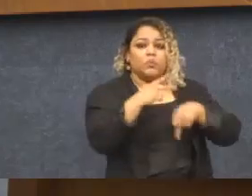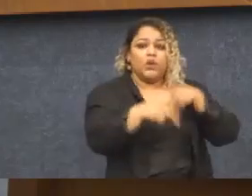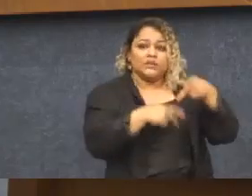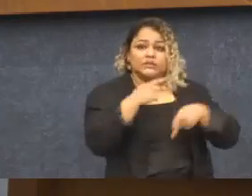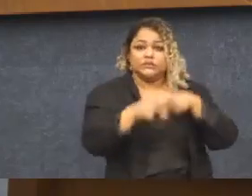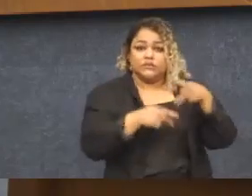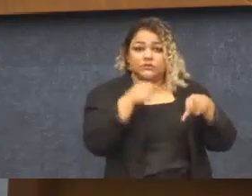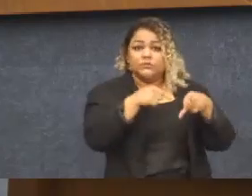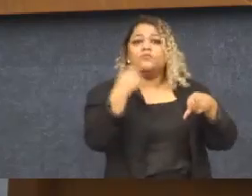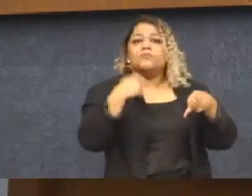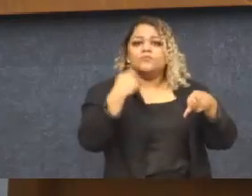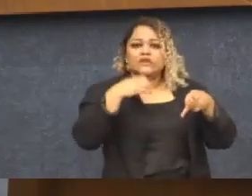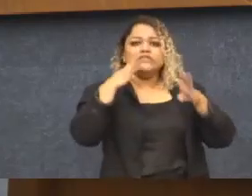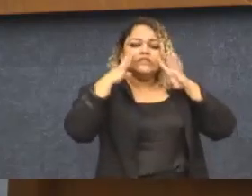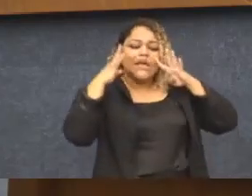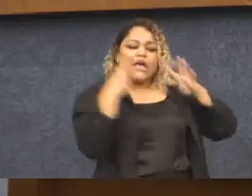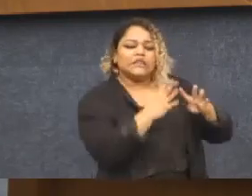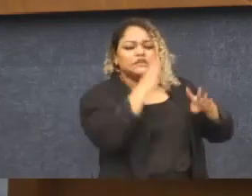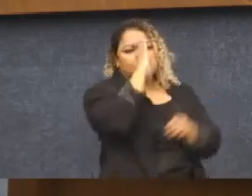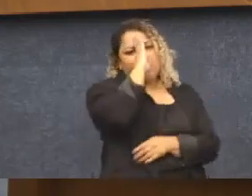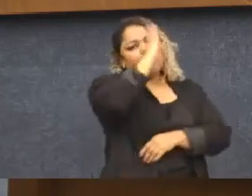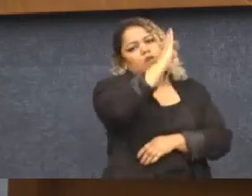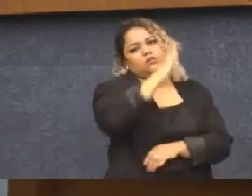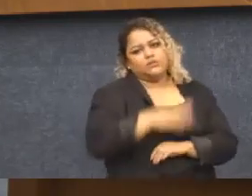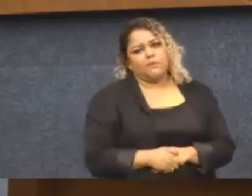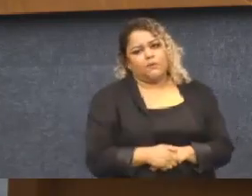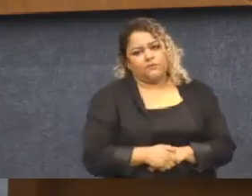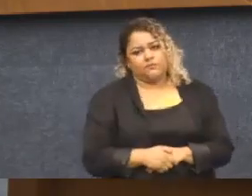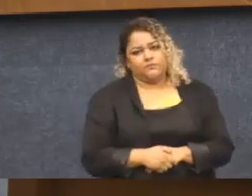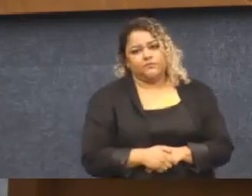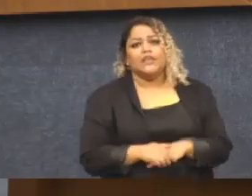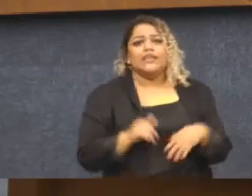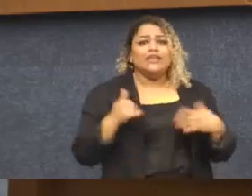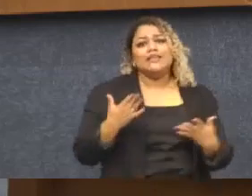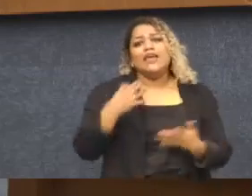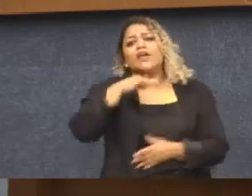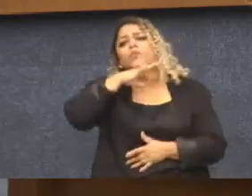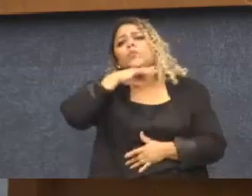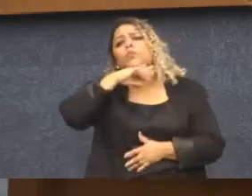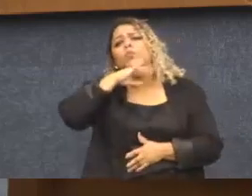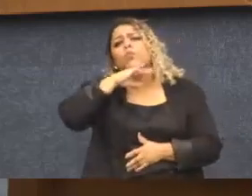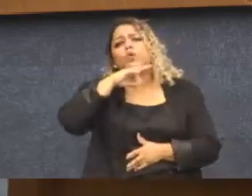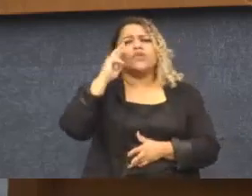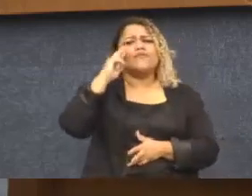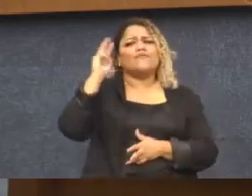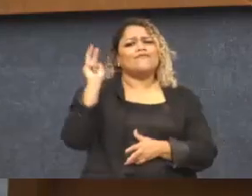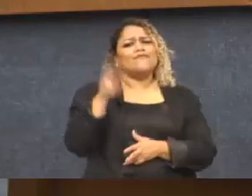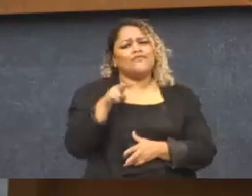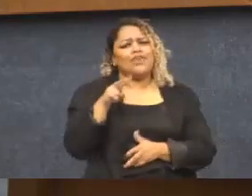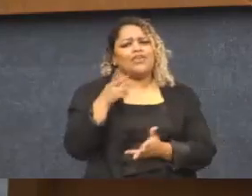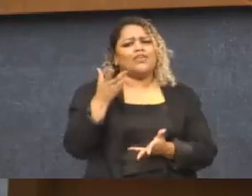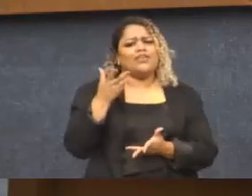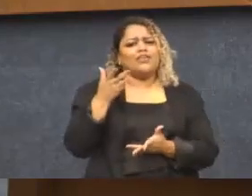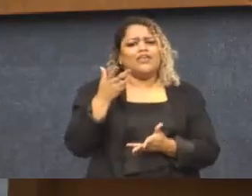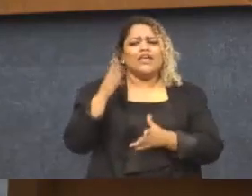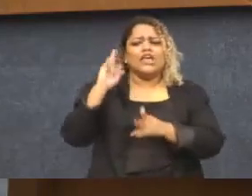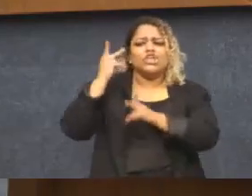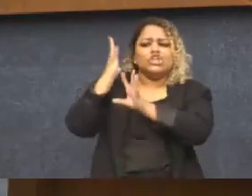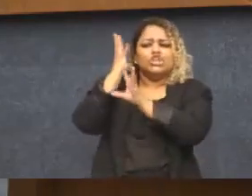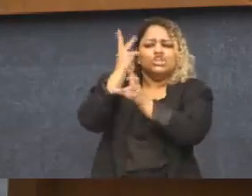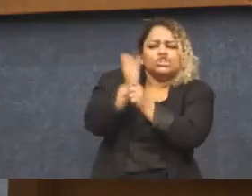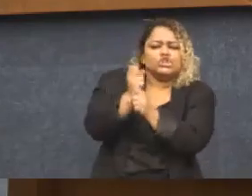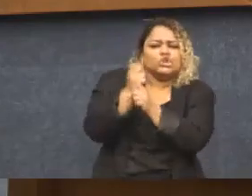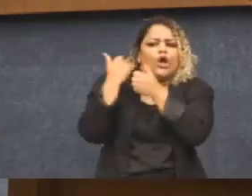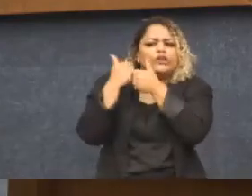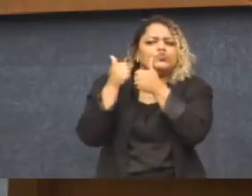tem que ser o centro das atenções. E é muito ruim quando a gente pega e observa a história da mobilidade contada